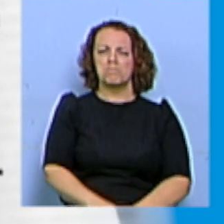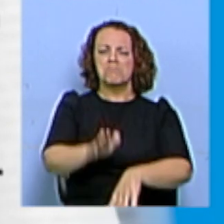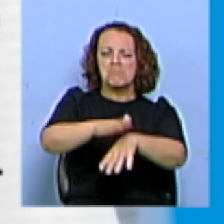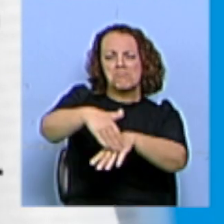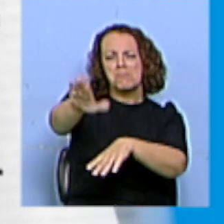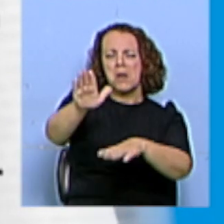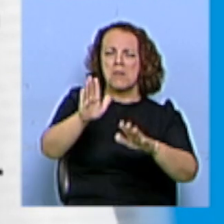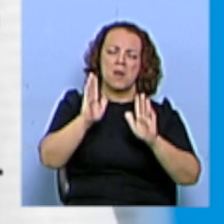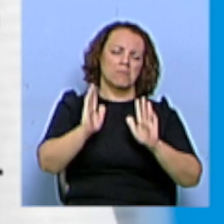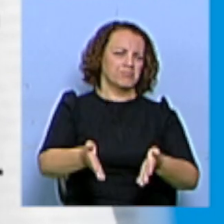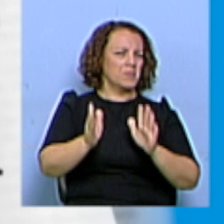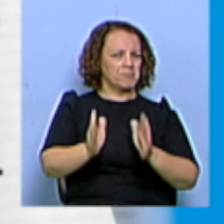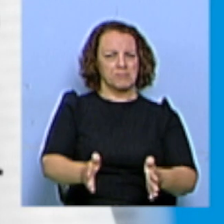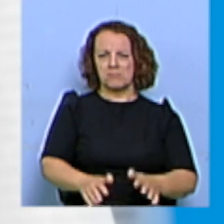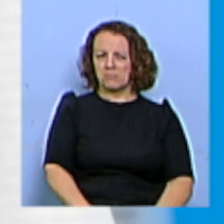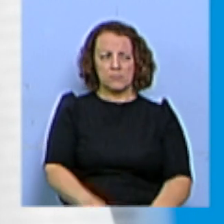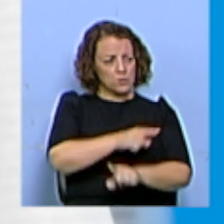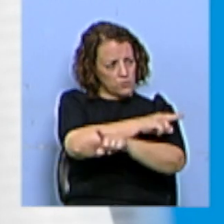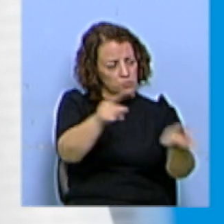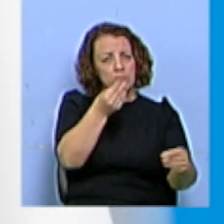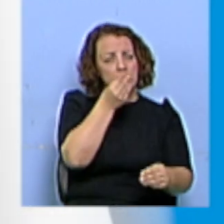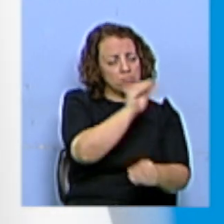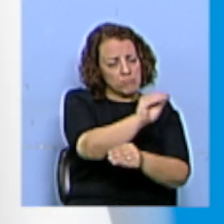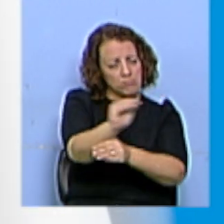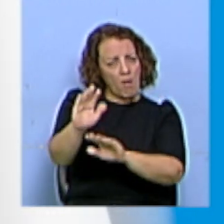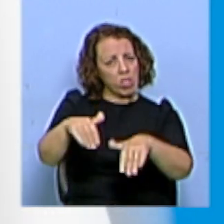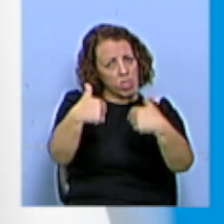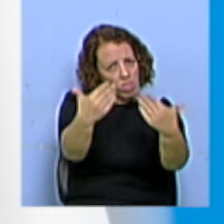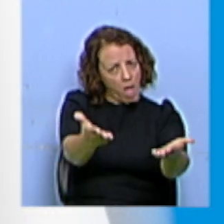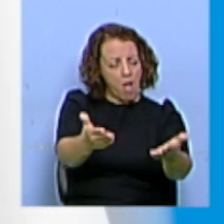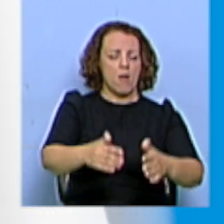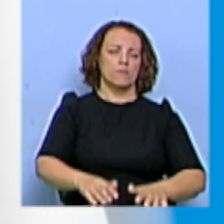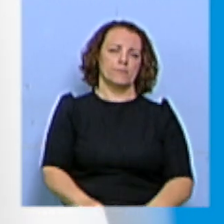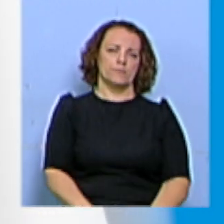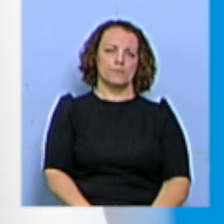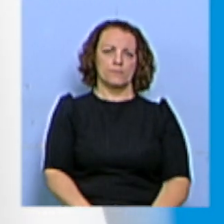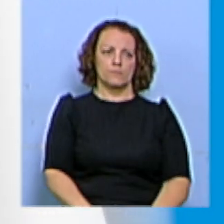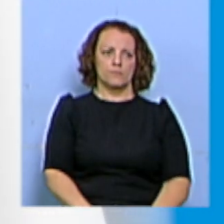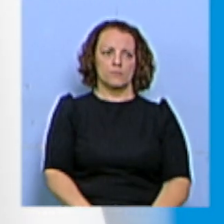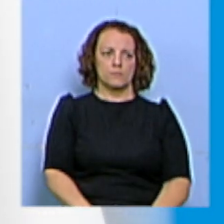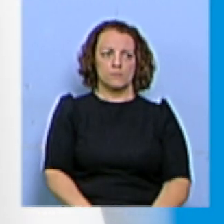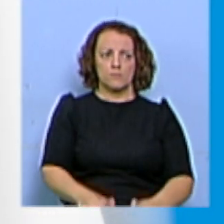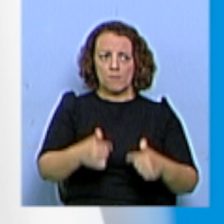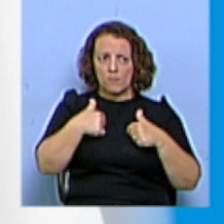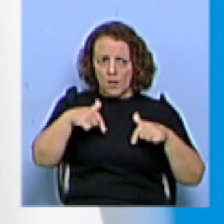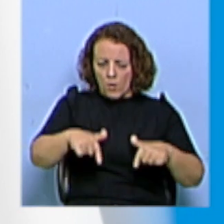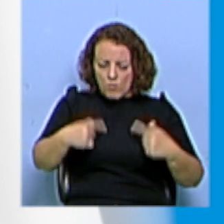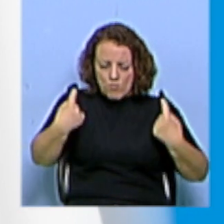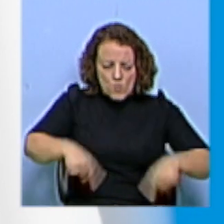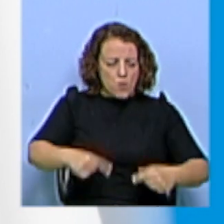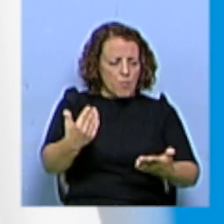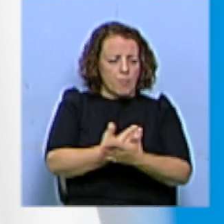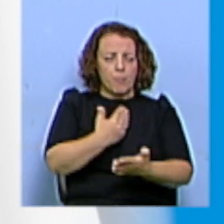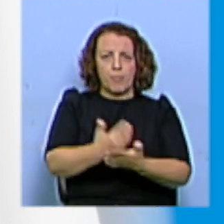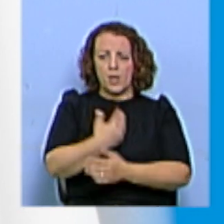embora. Dá-lhes vós de comer. Disseram-lhe eles: Não temos aqui senão 5 pães e